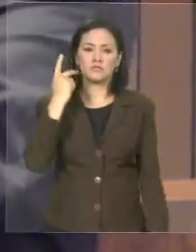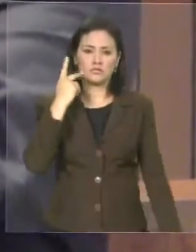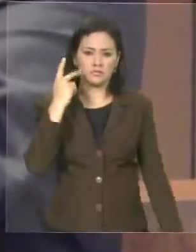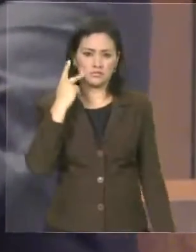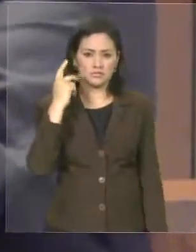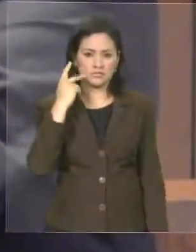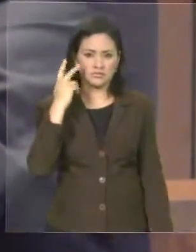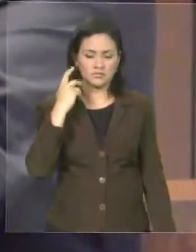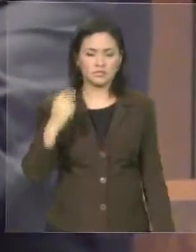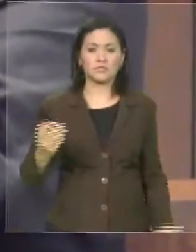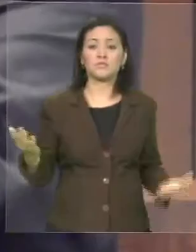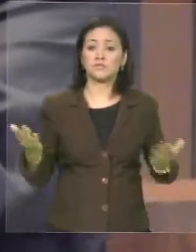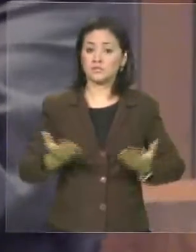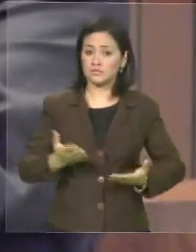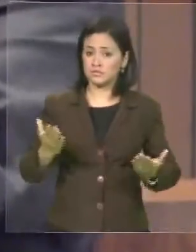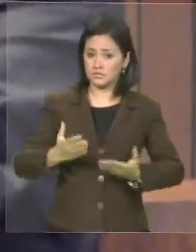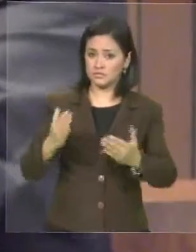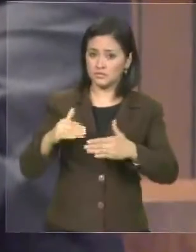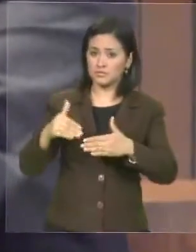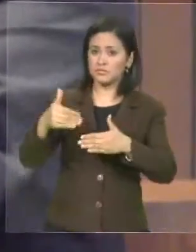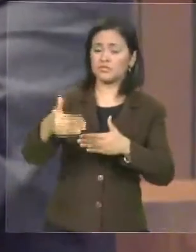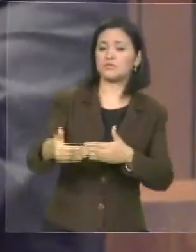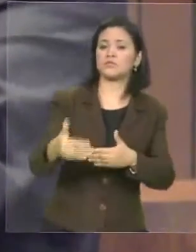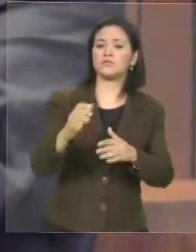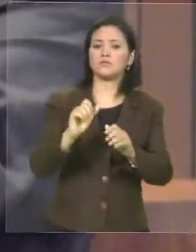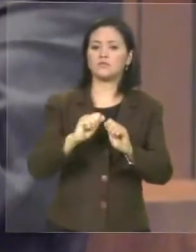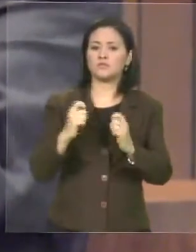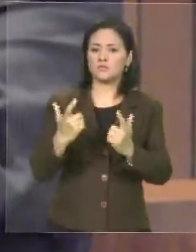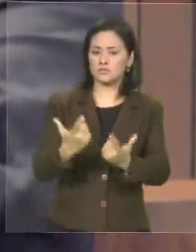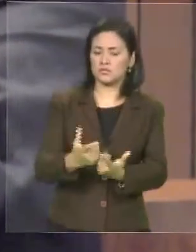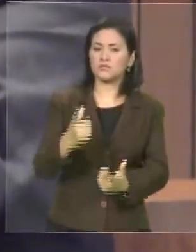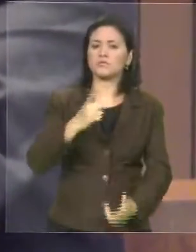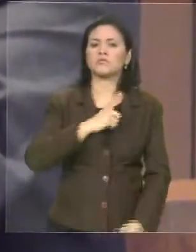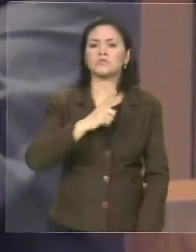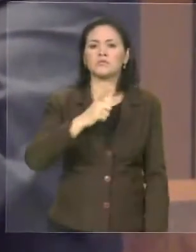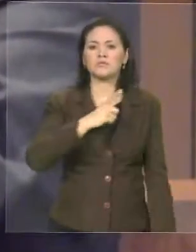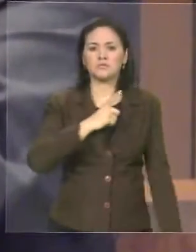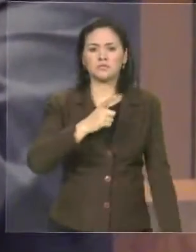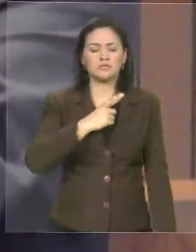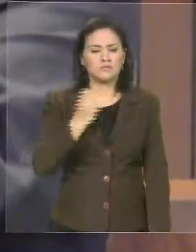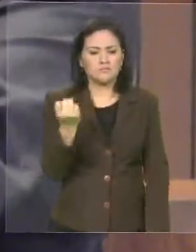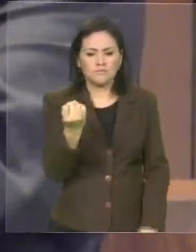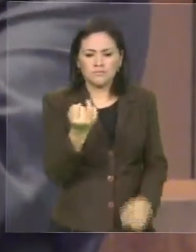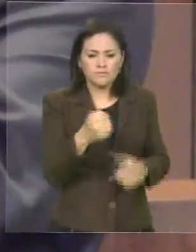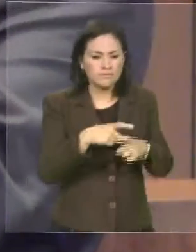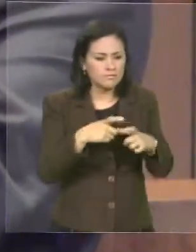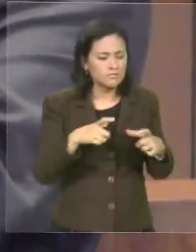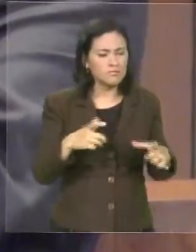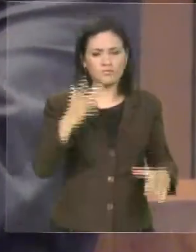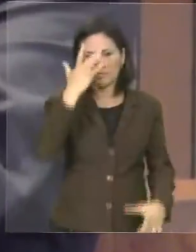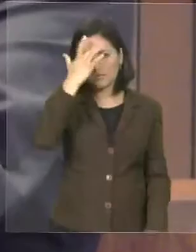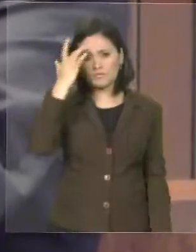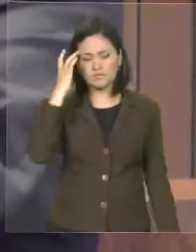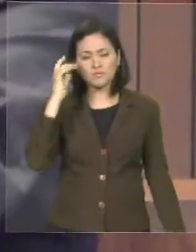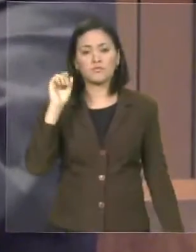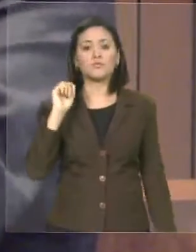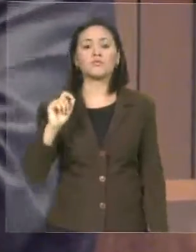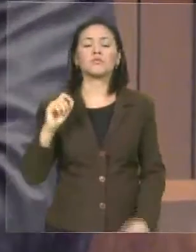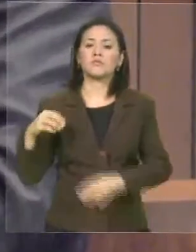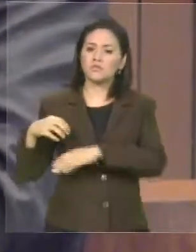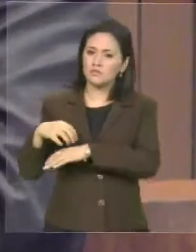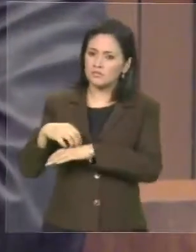em frente à Assembleia Legislativa, centenas de pessoas aqui amantes da vaquejada, aqui que trouxeram seus